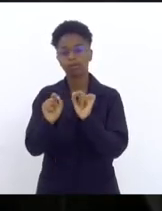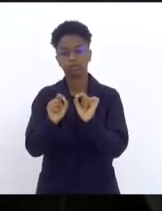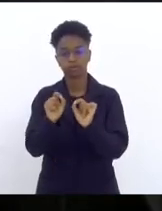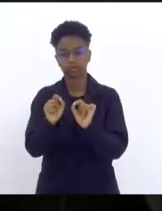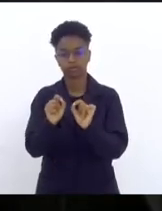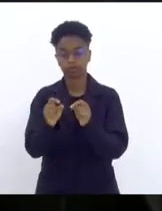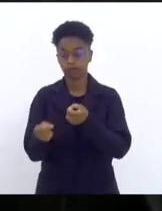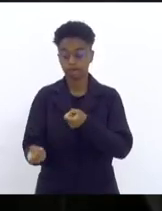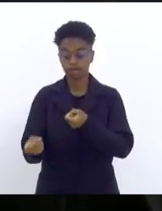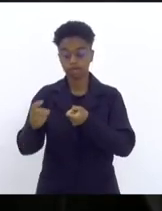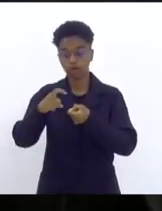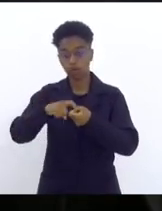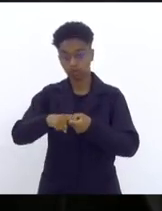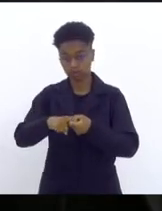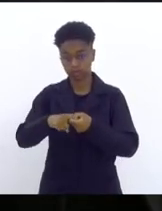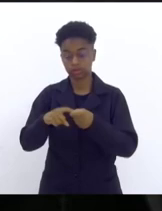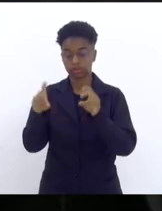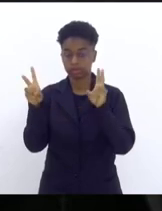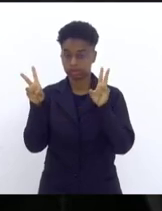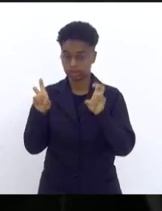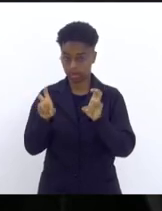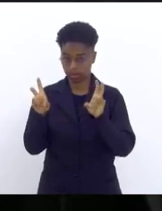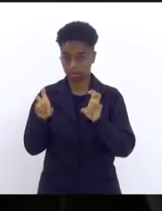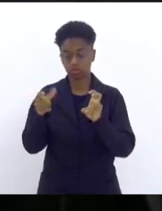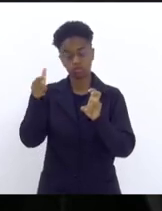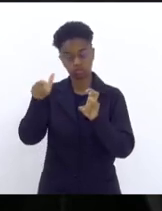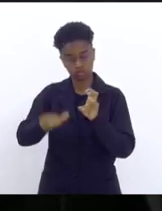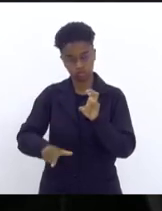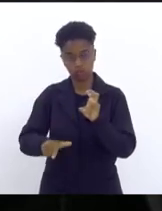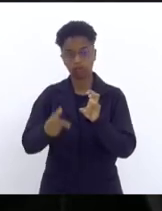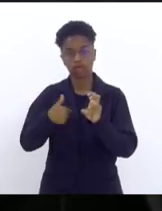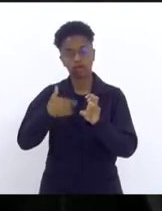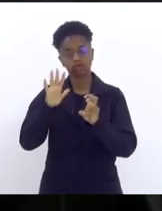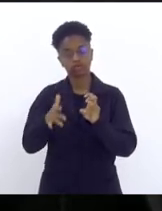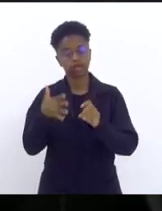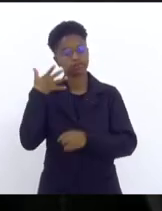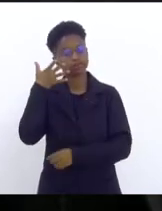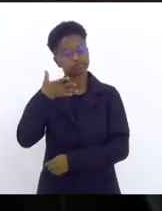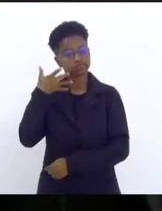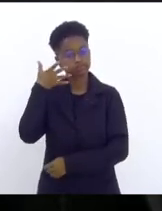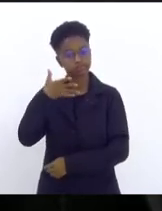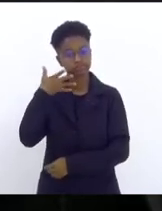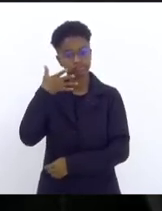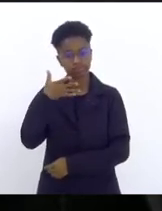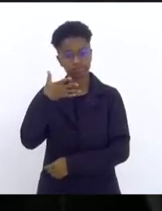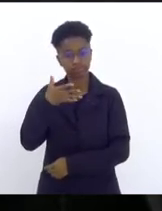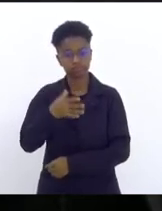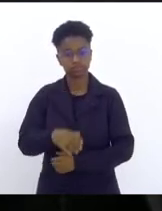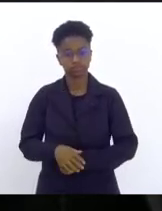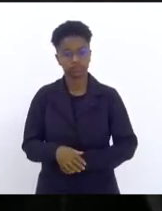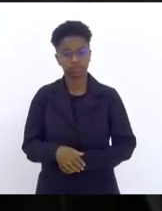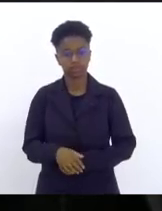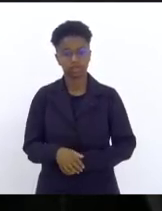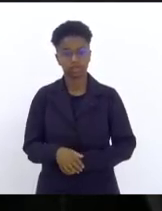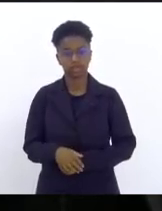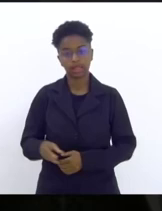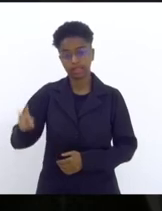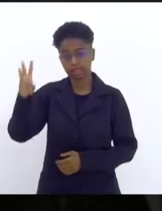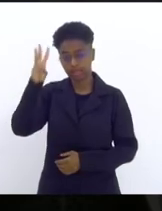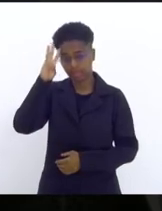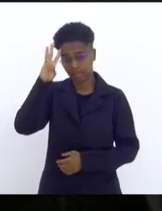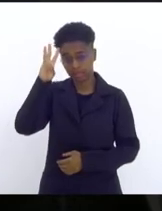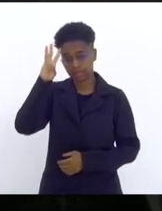voltar ao tema que venho discursando ao longo das terças